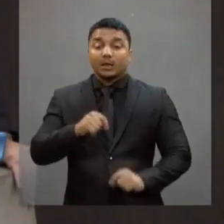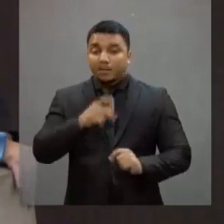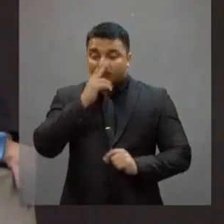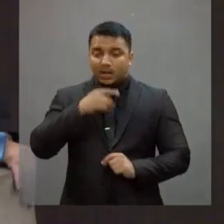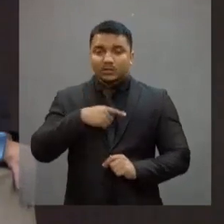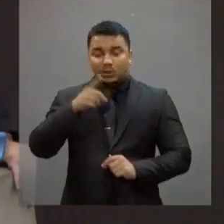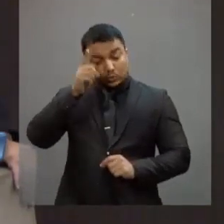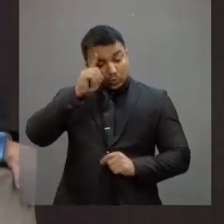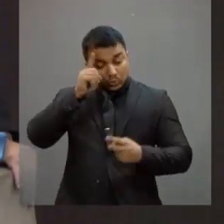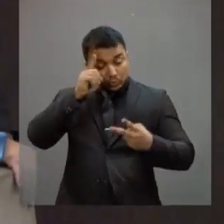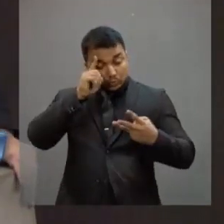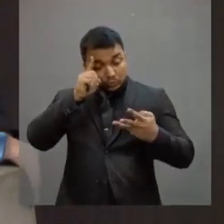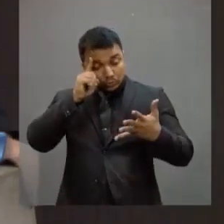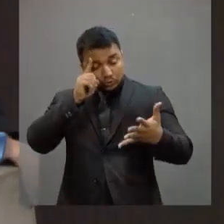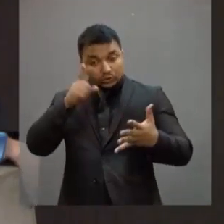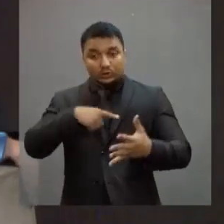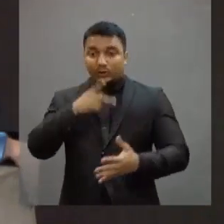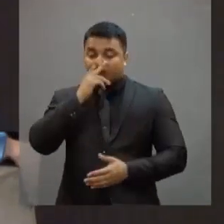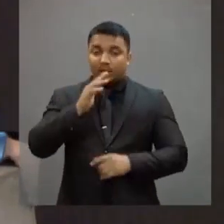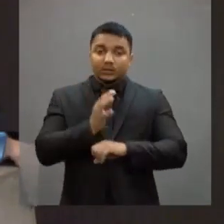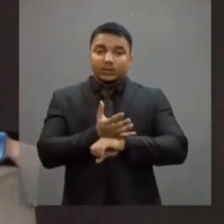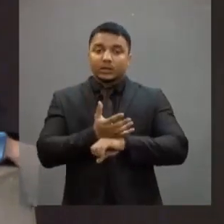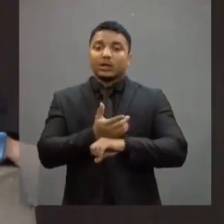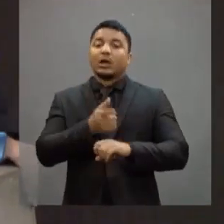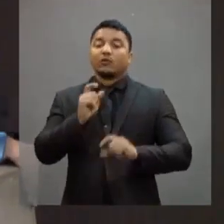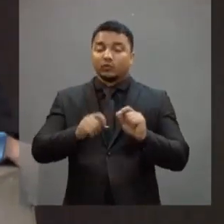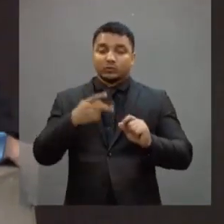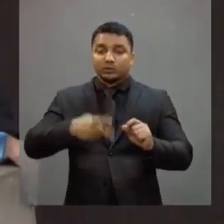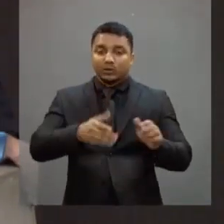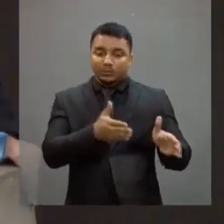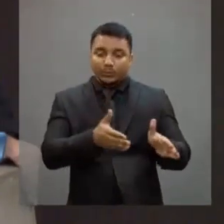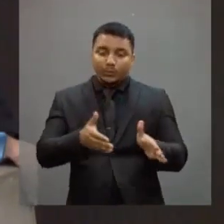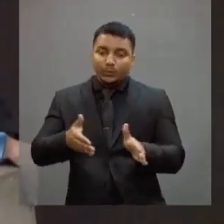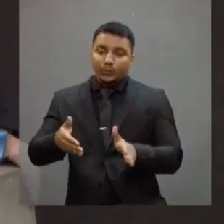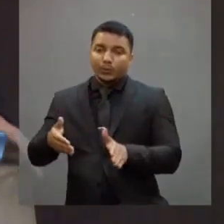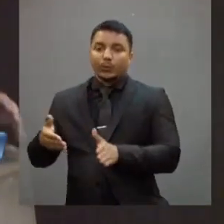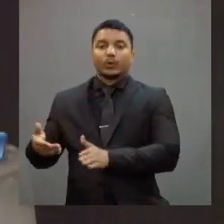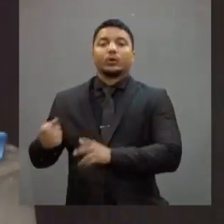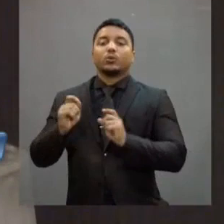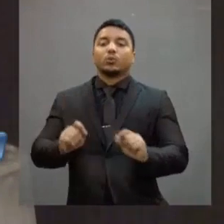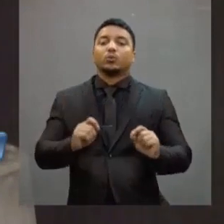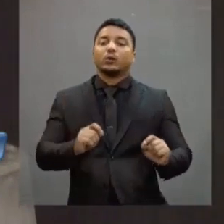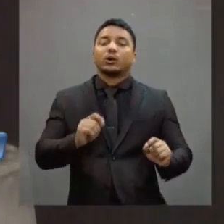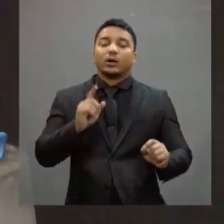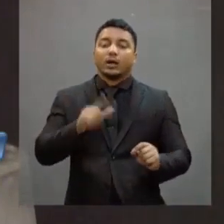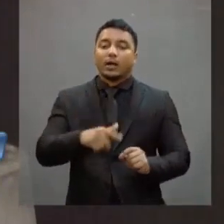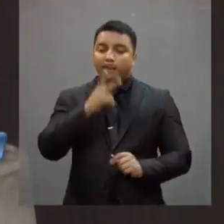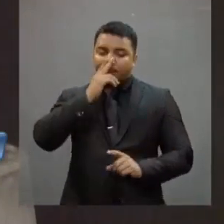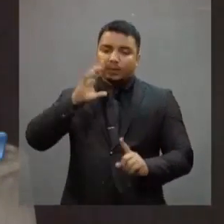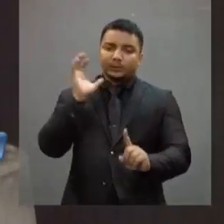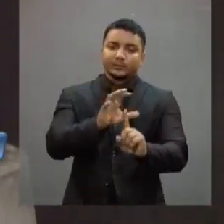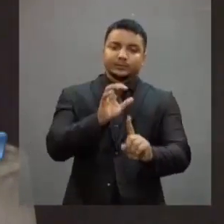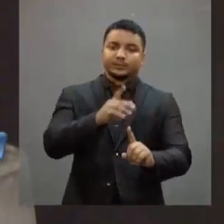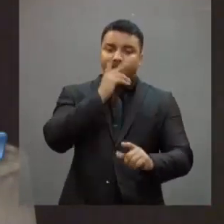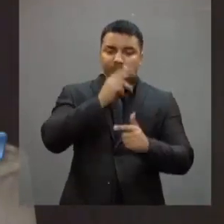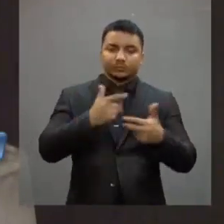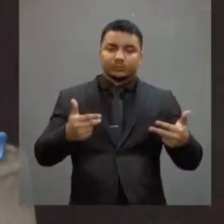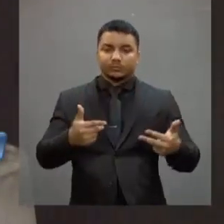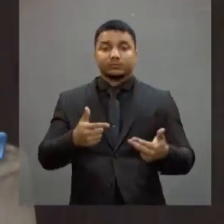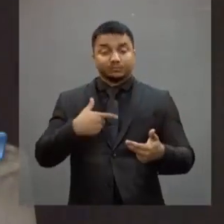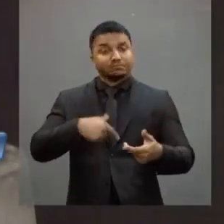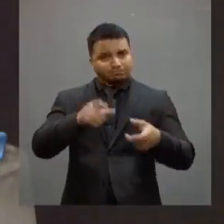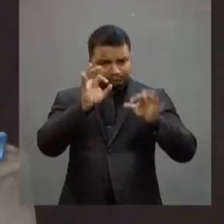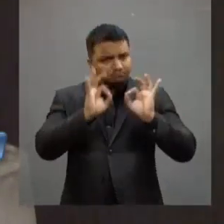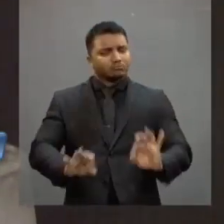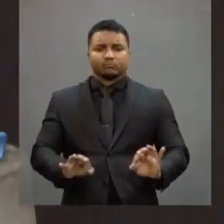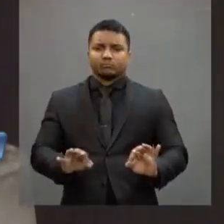dia após dia, sessão após sessão, se esmerou em criticar a reforma da Previdência, repito,